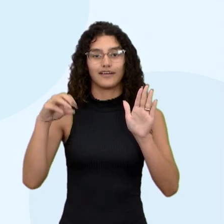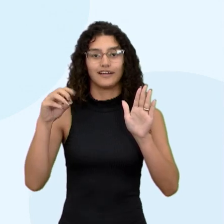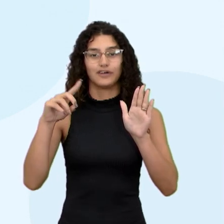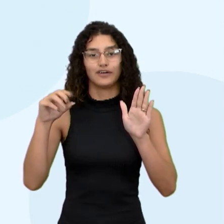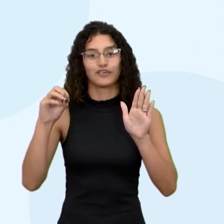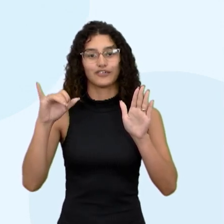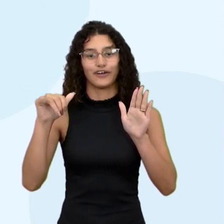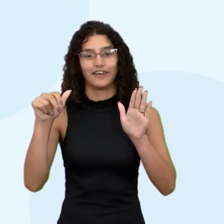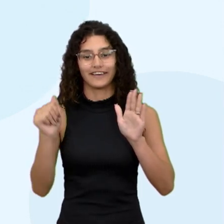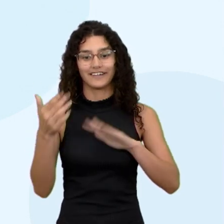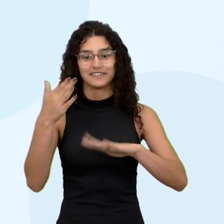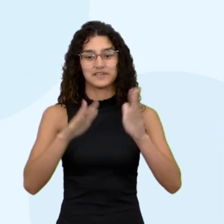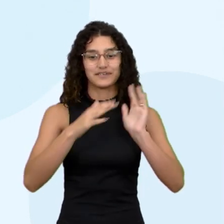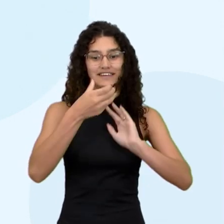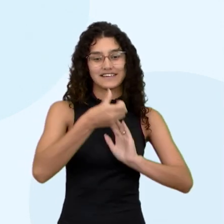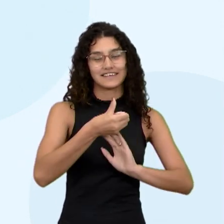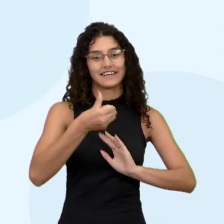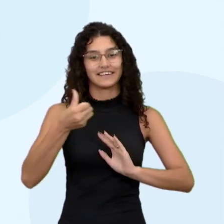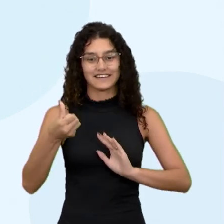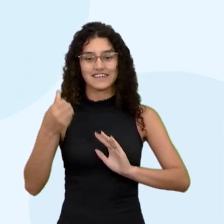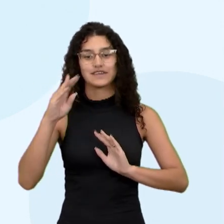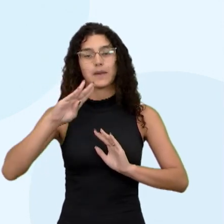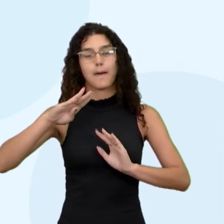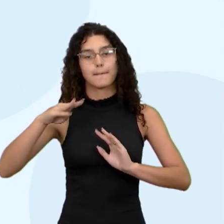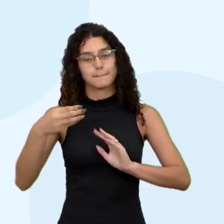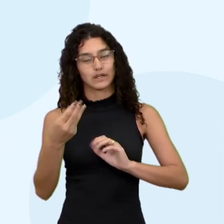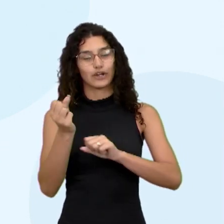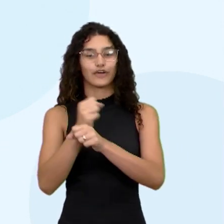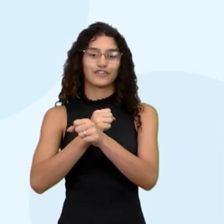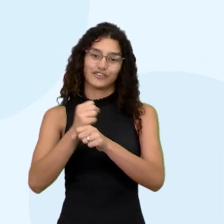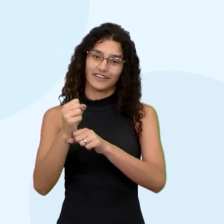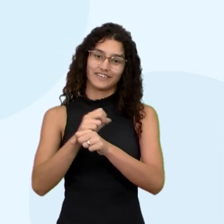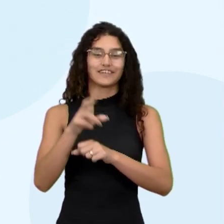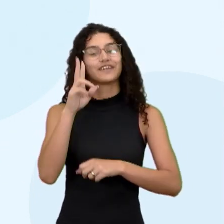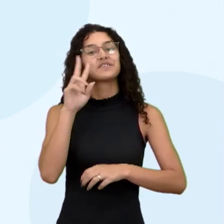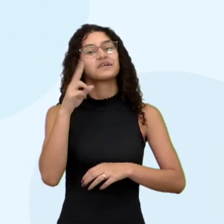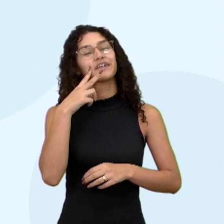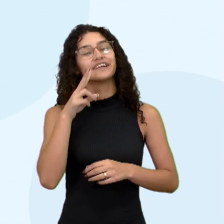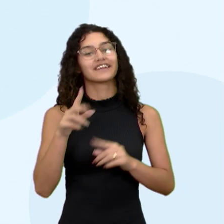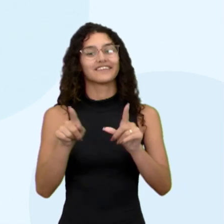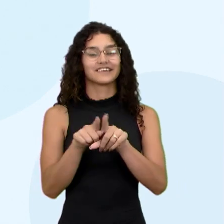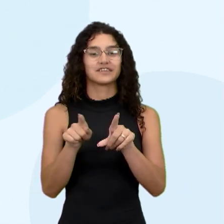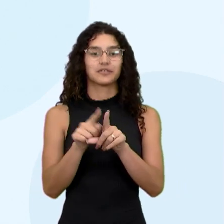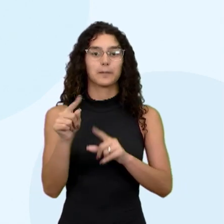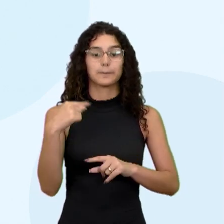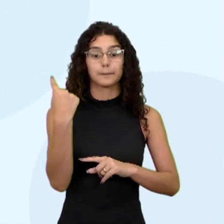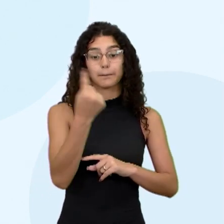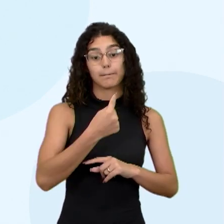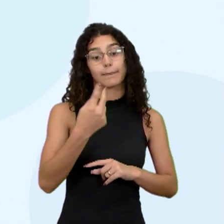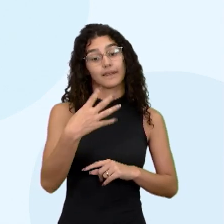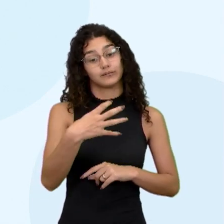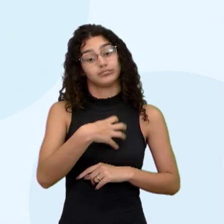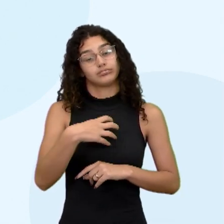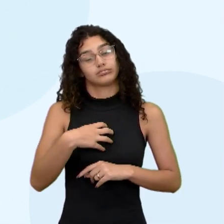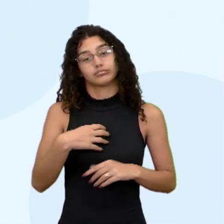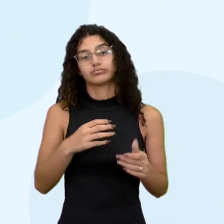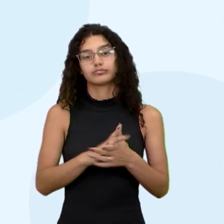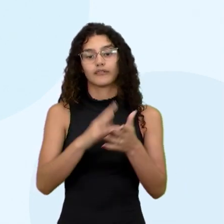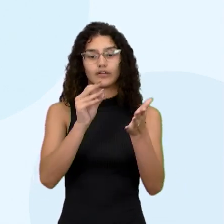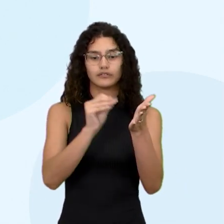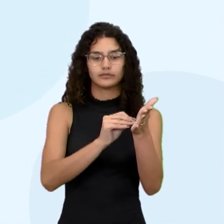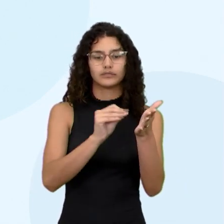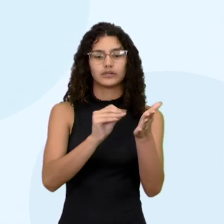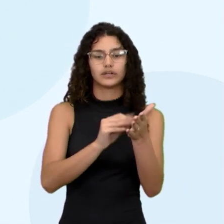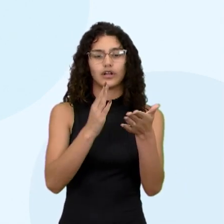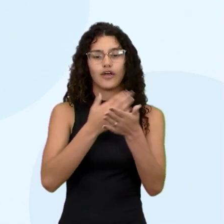ou menos aí de 66 milhões de anos aí, né? Lembrando aí, olhando, né, para nossa, pelo lado direito, né, voltando aí para o